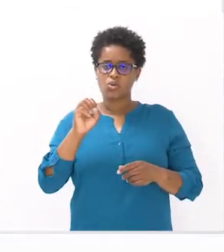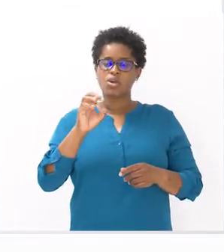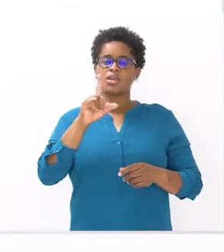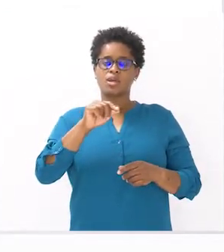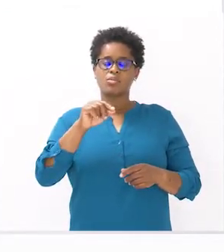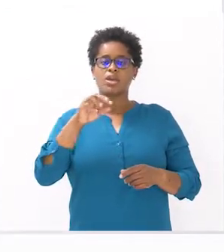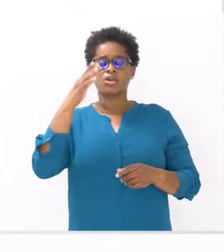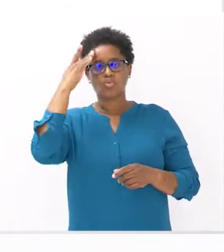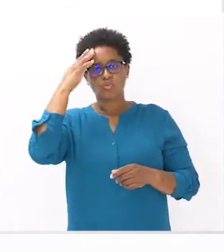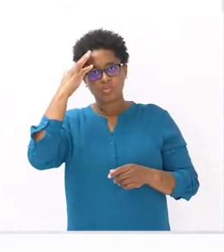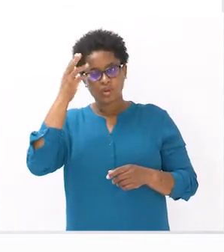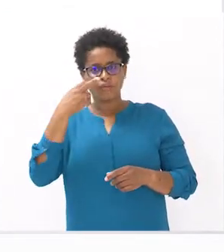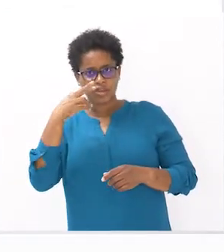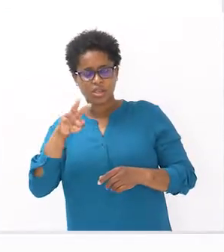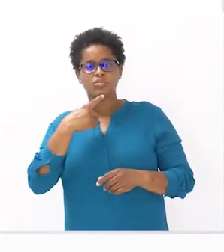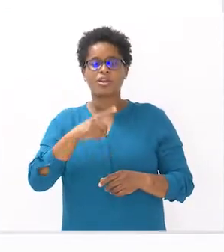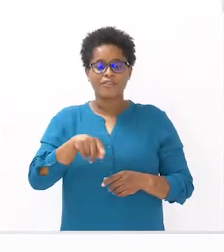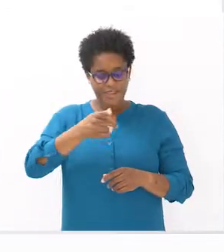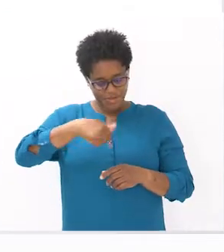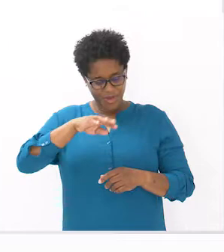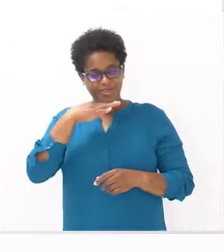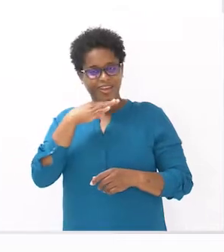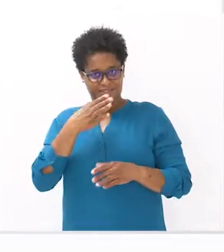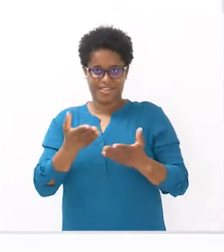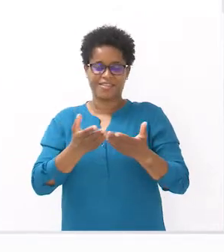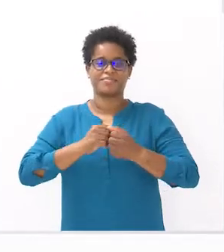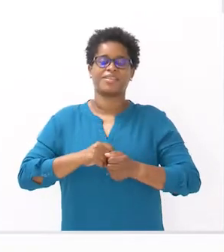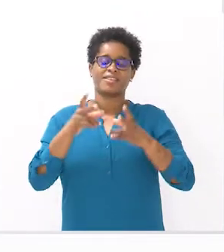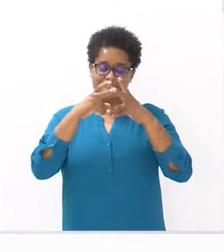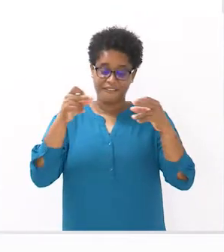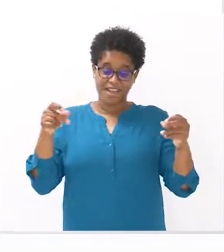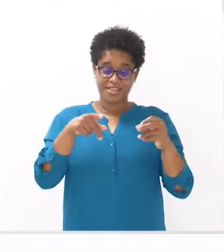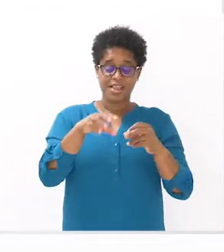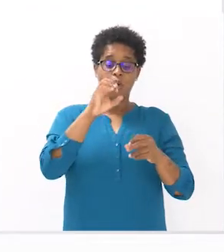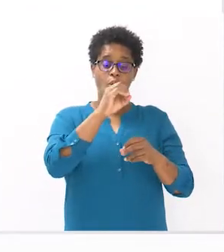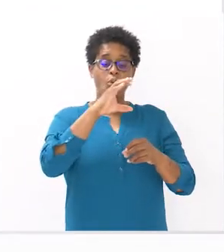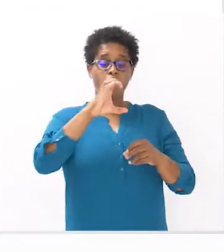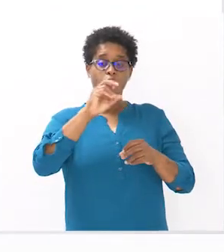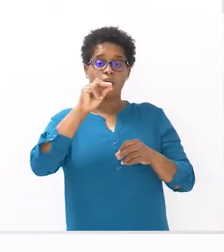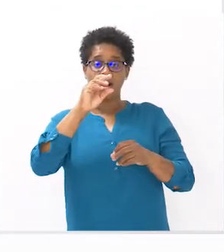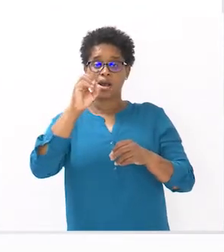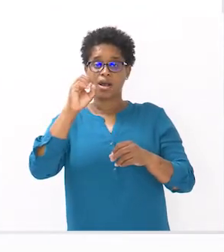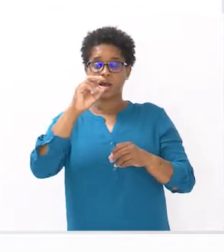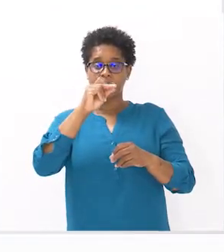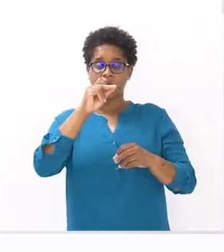Novamente o nosso cão, não é? Portanto, na frase, o cão é pequeno.